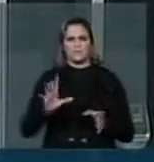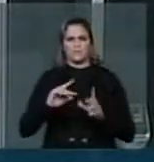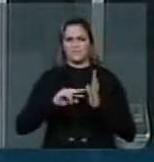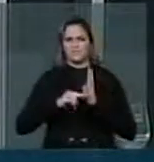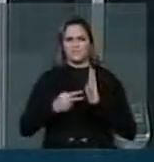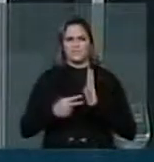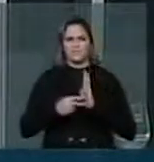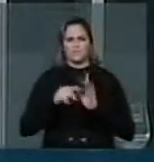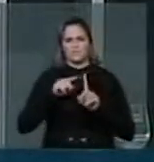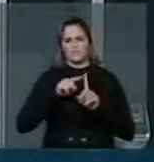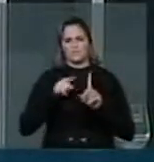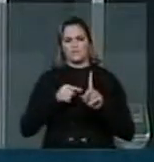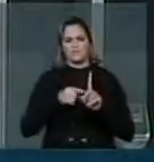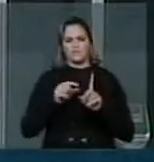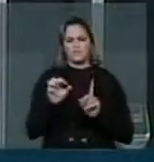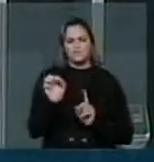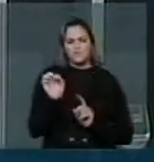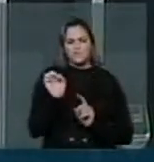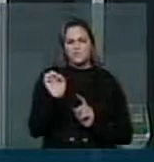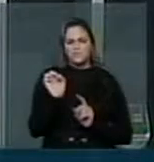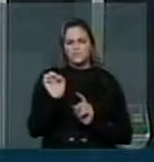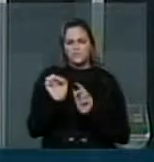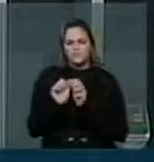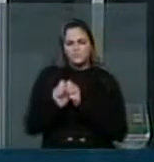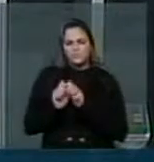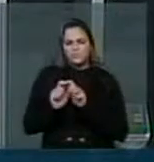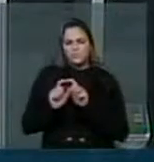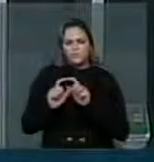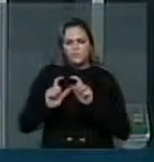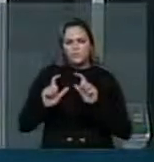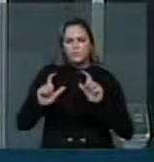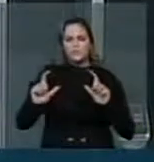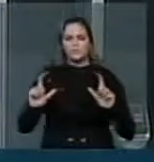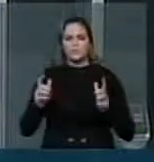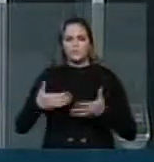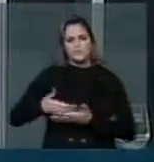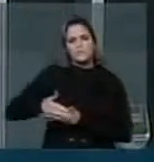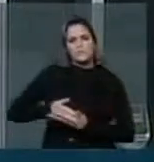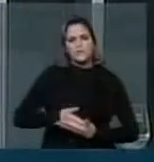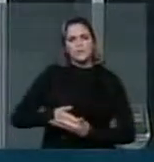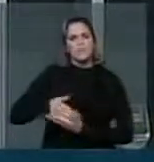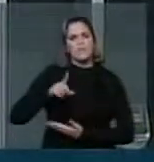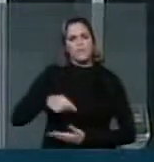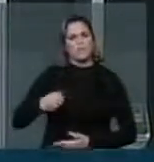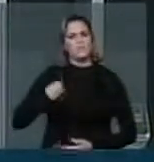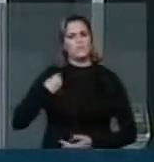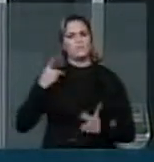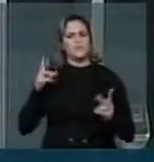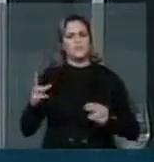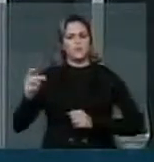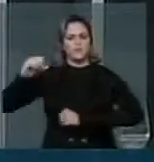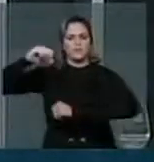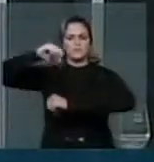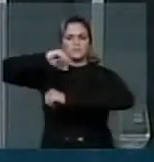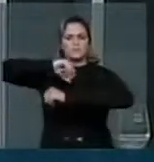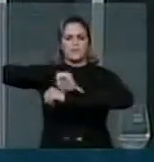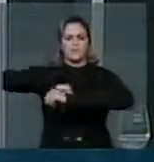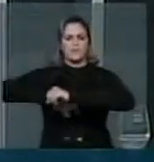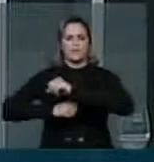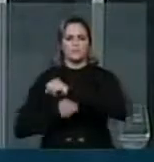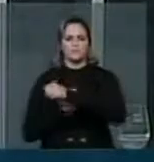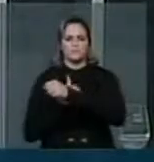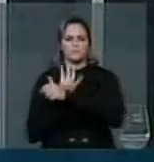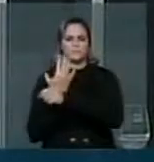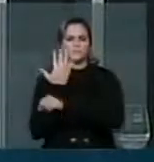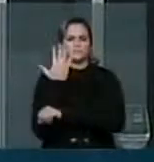vida? Saco embrionário é vida sim. Semente vira árvore, saco embrionário vira gente.